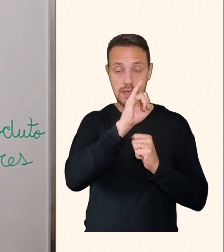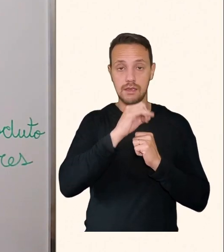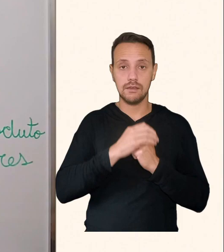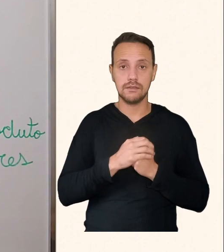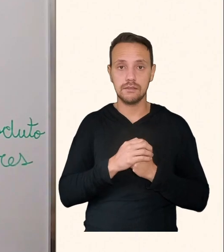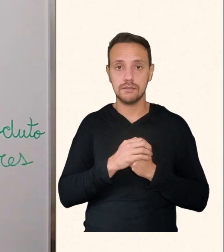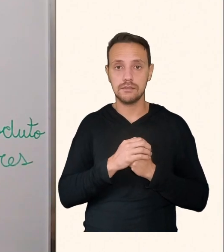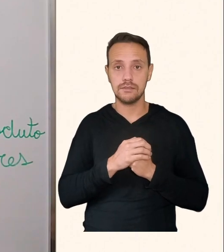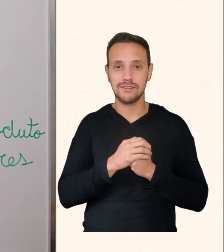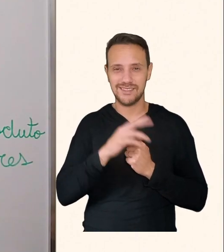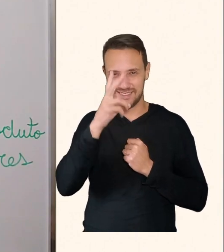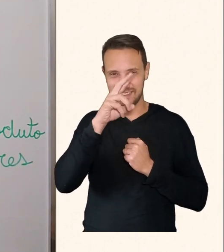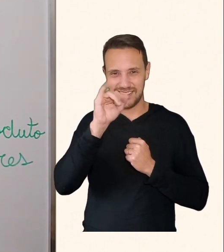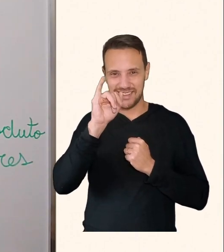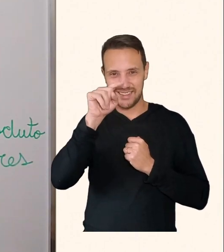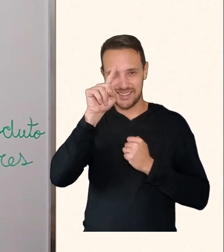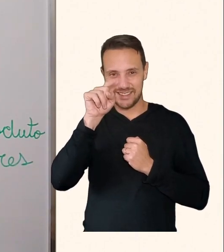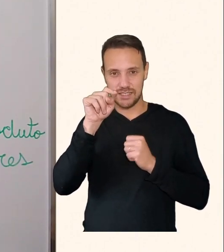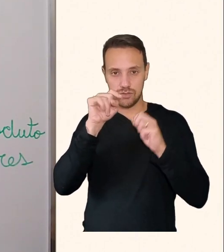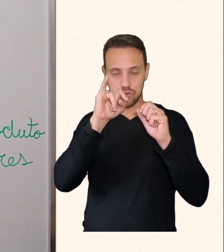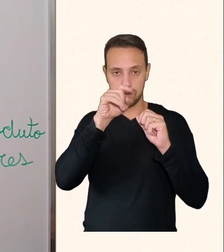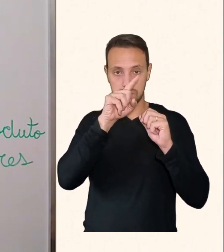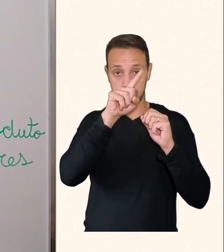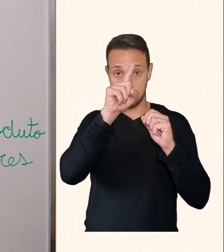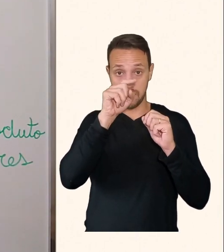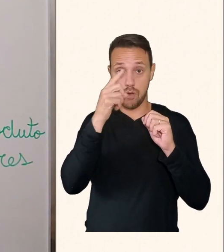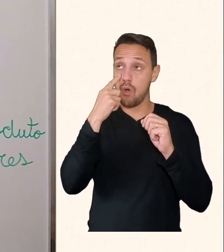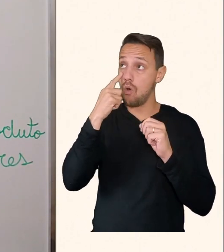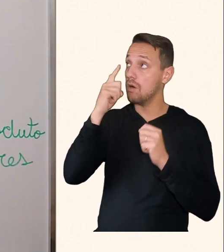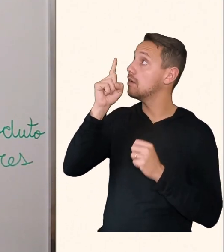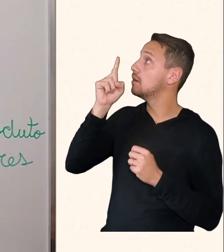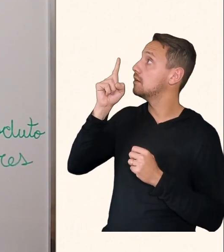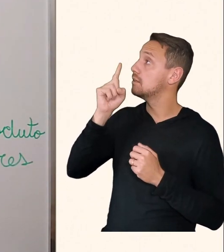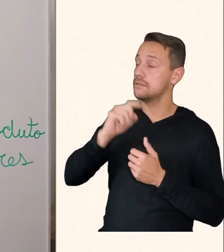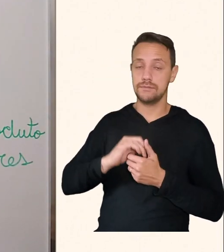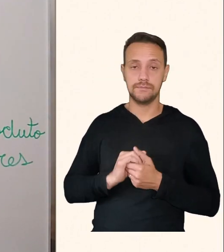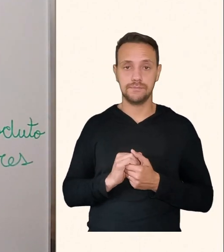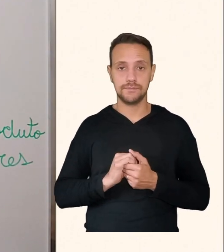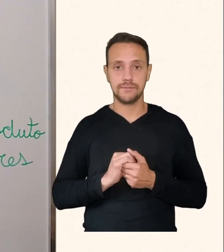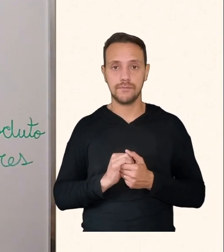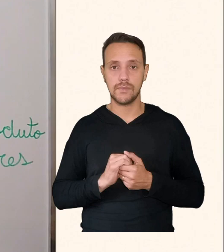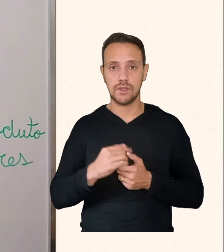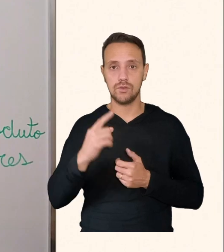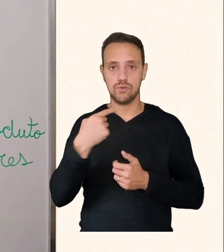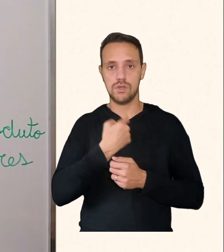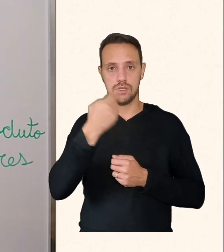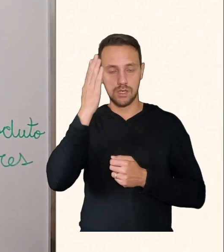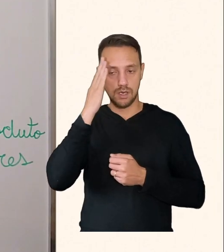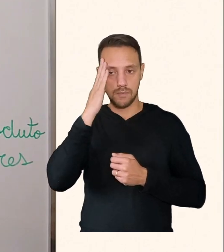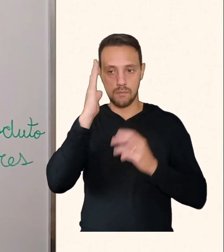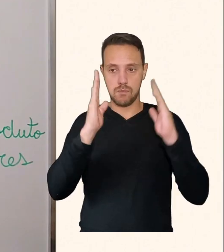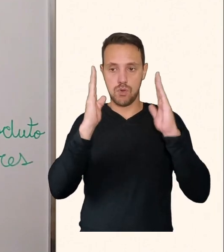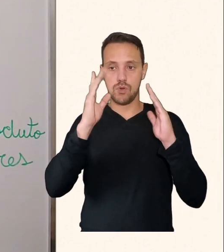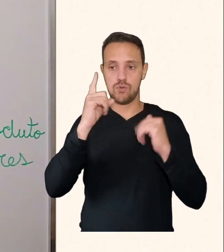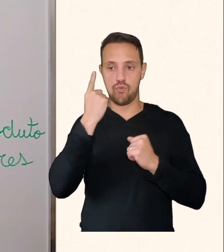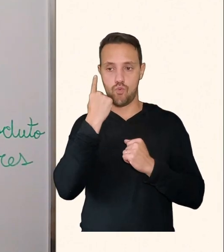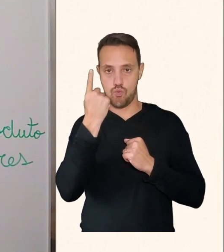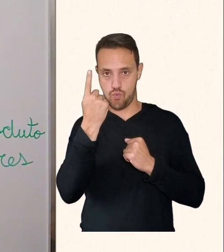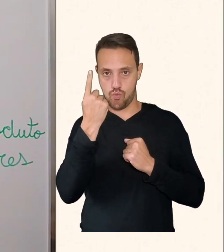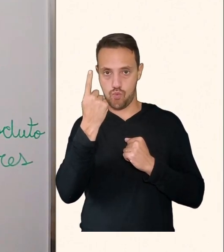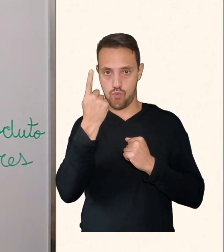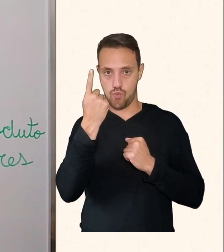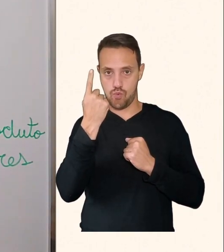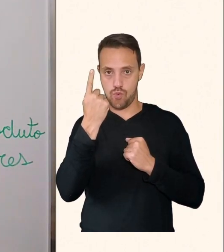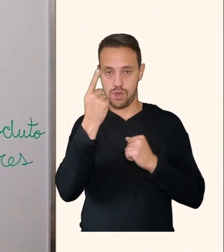I, né? Ele com ele mesmo tem 0 grau. Então, seno de 0, seno de 0